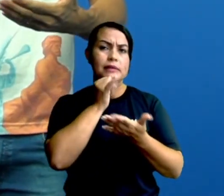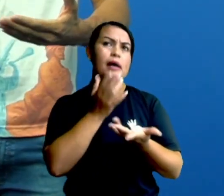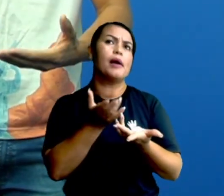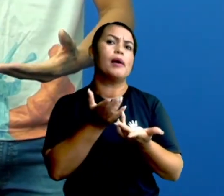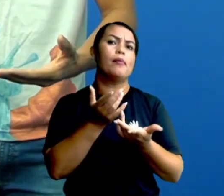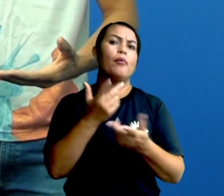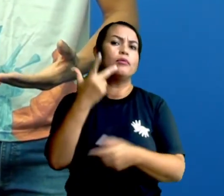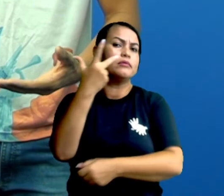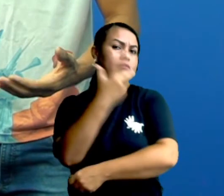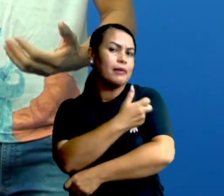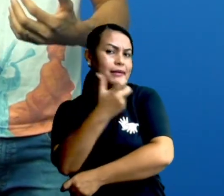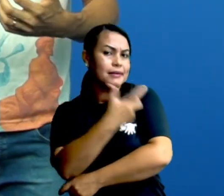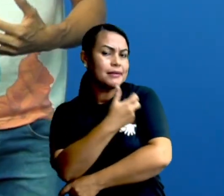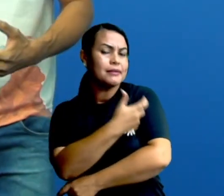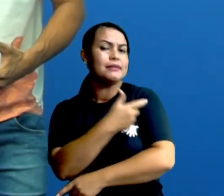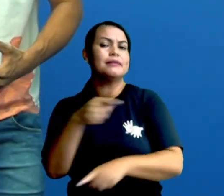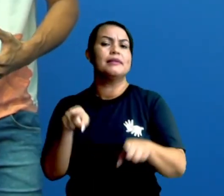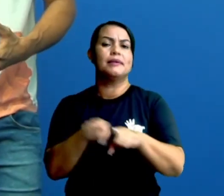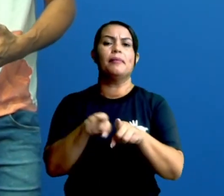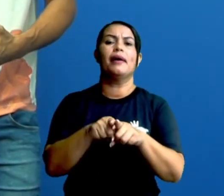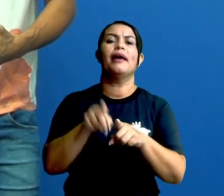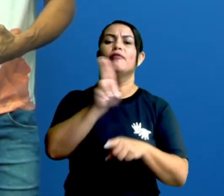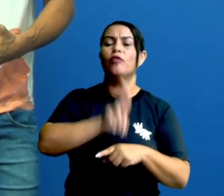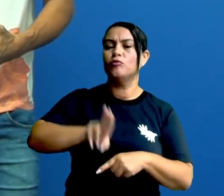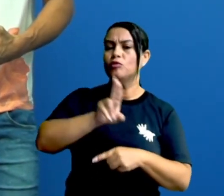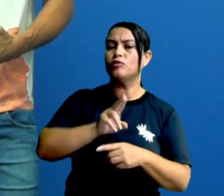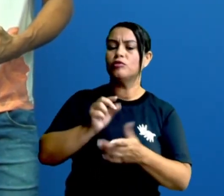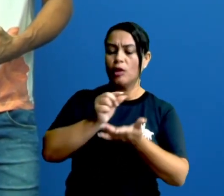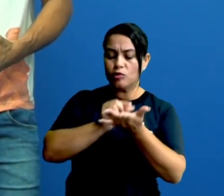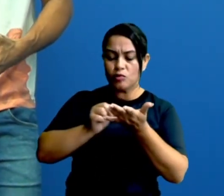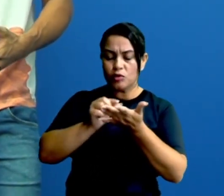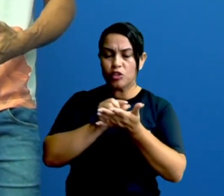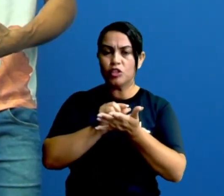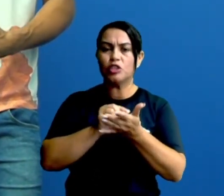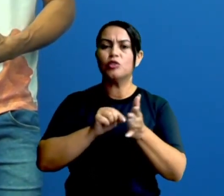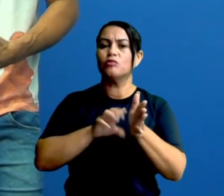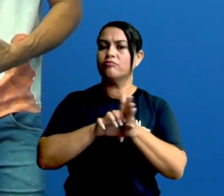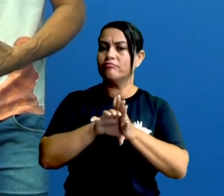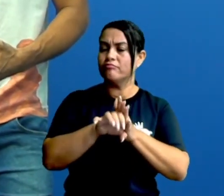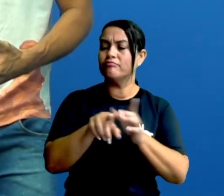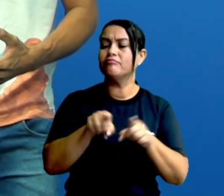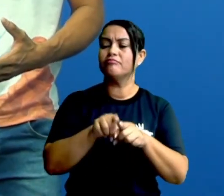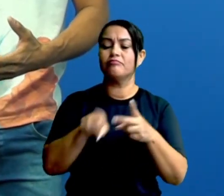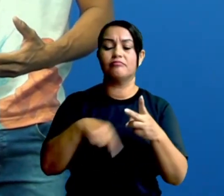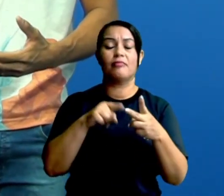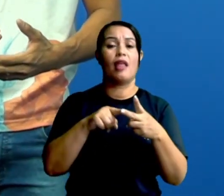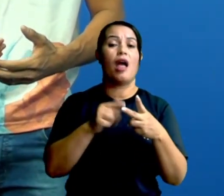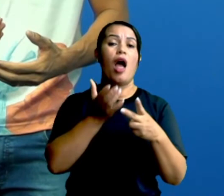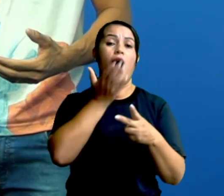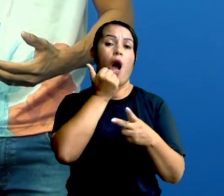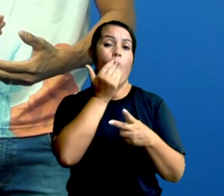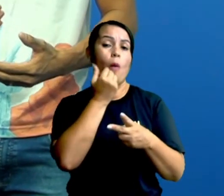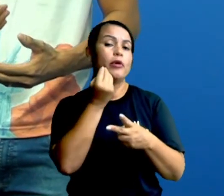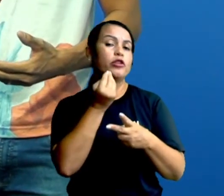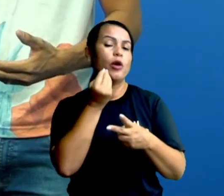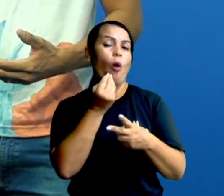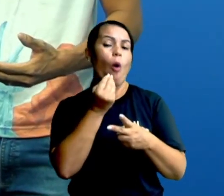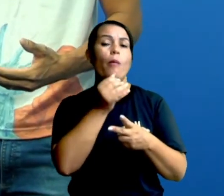de produção de vacinas, né? A gente vai estar utilizando alguns tipos de micro-organismos. Alimentos, através do processo